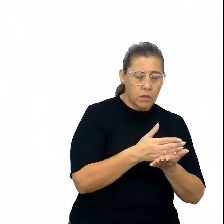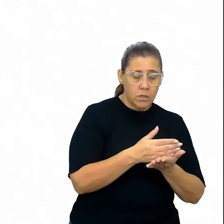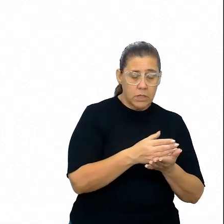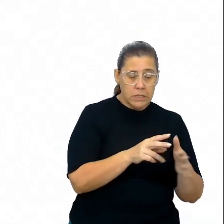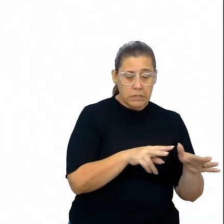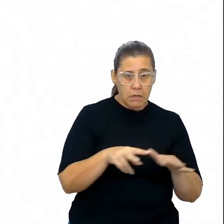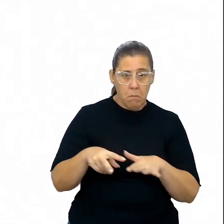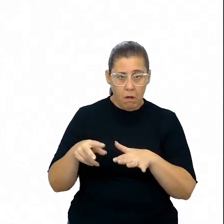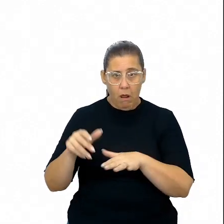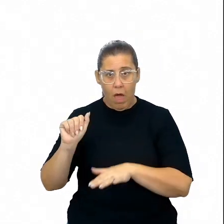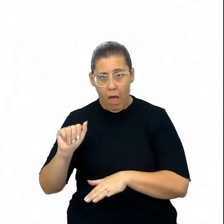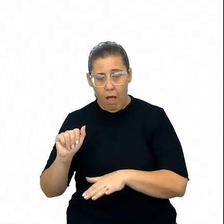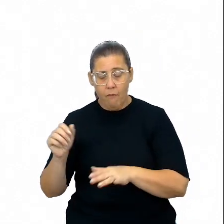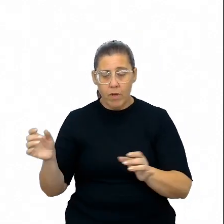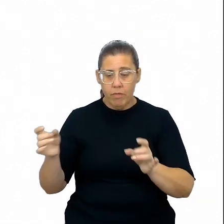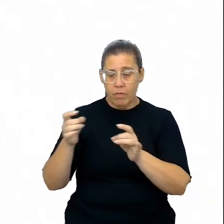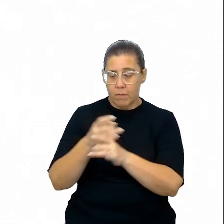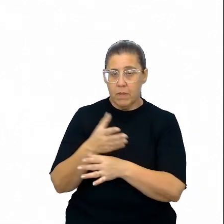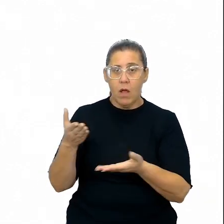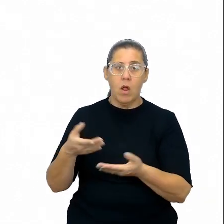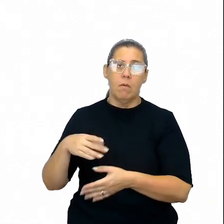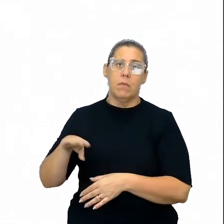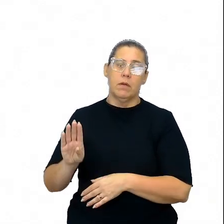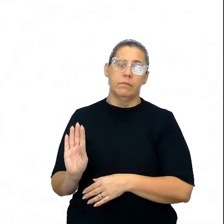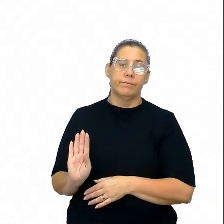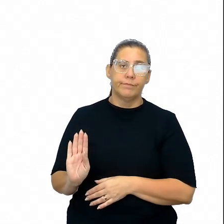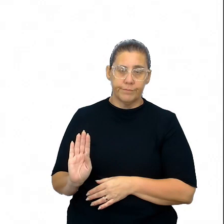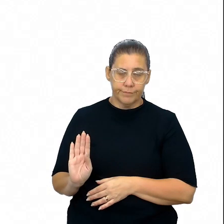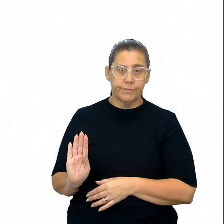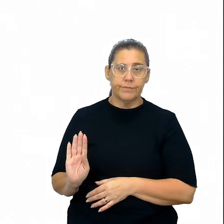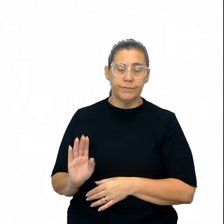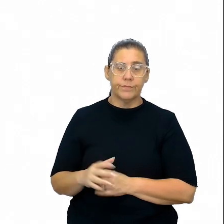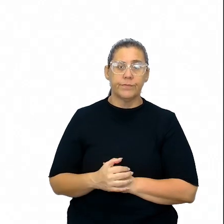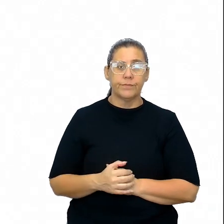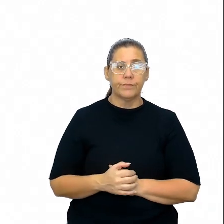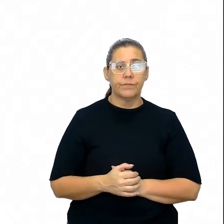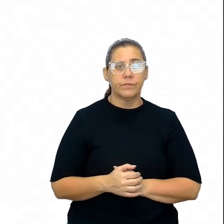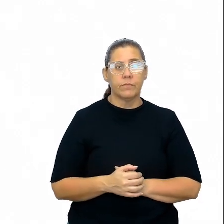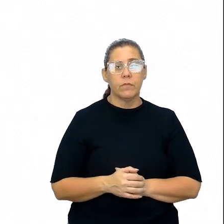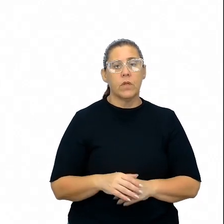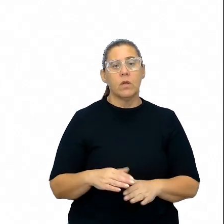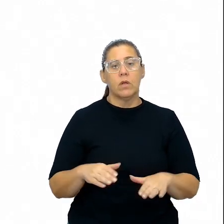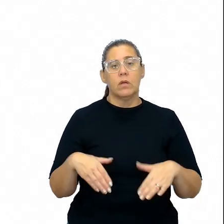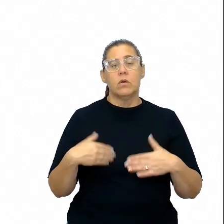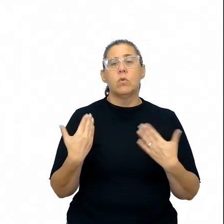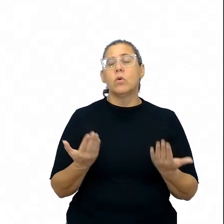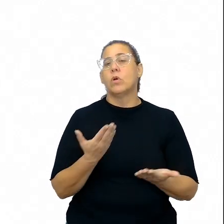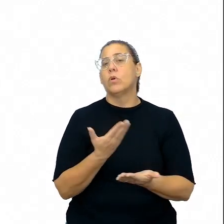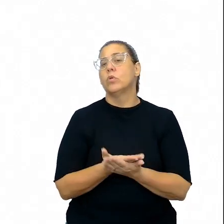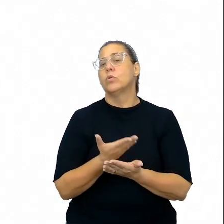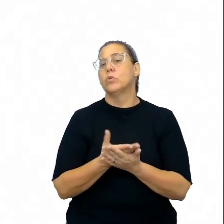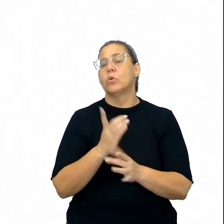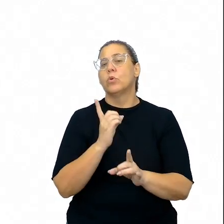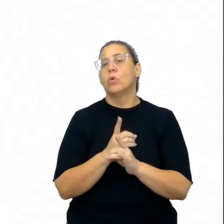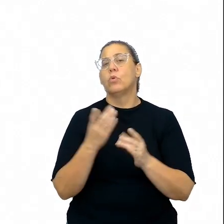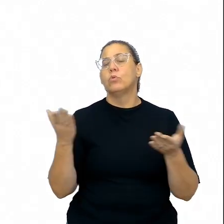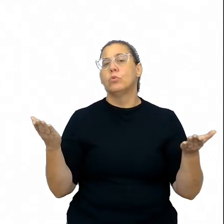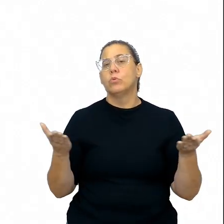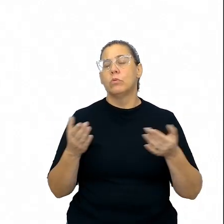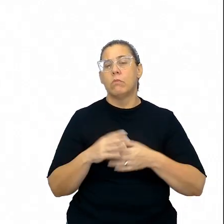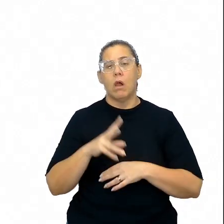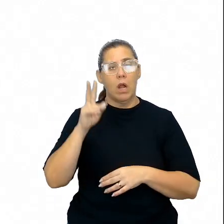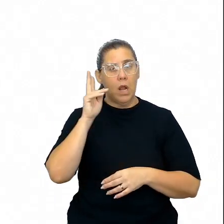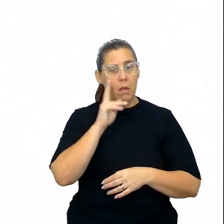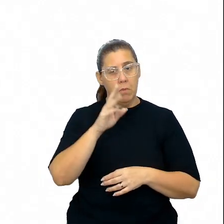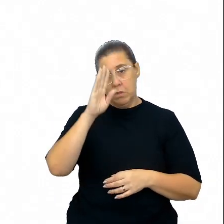A, nós vamos finalizar nessa semana B, tá? Bom, então, o que nós estudamos no encontro de hoje? Nós retomamos